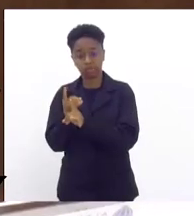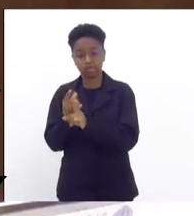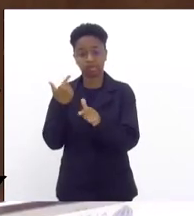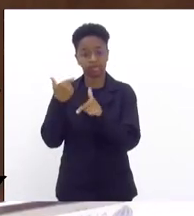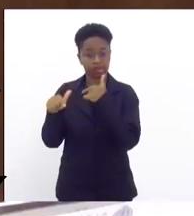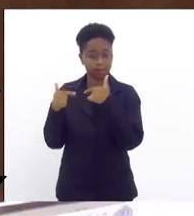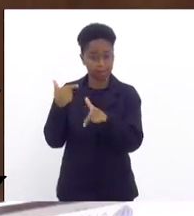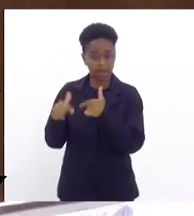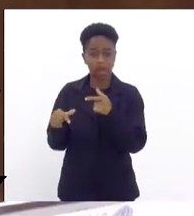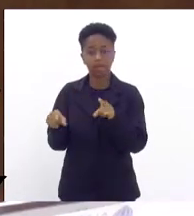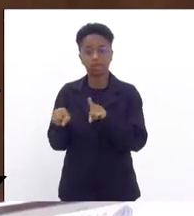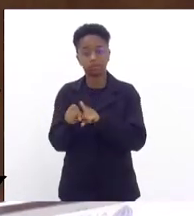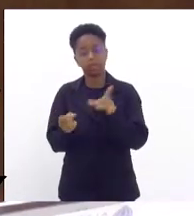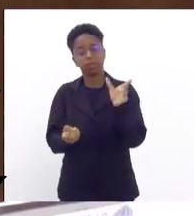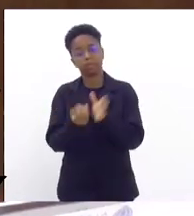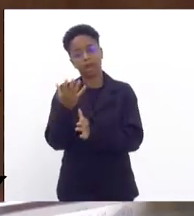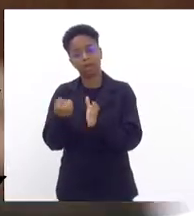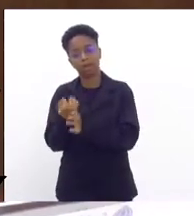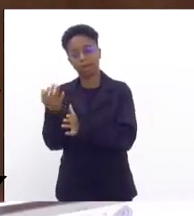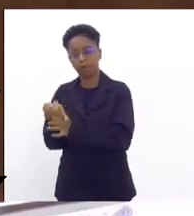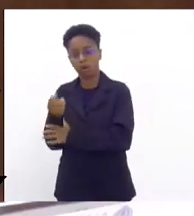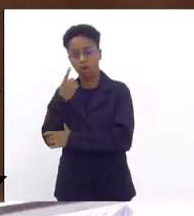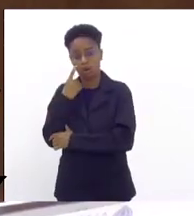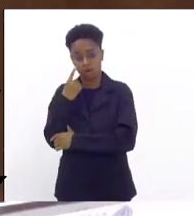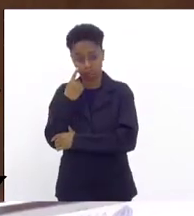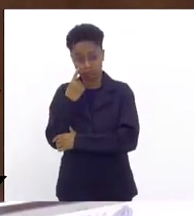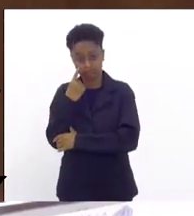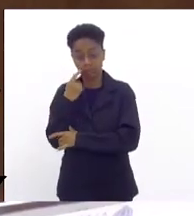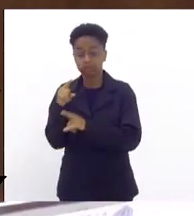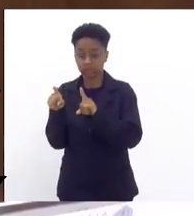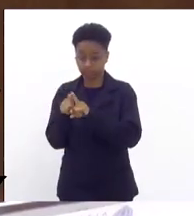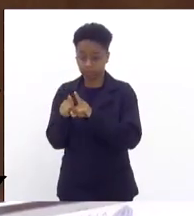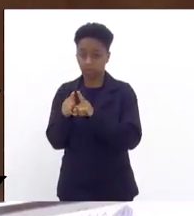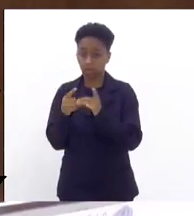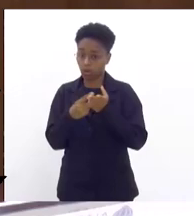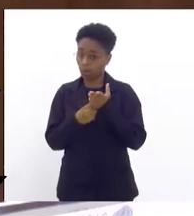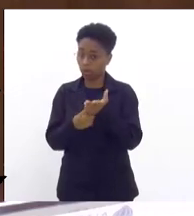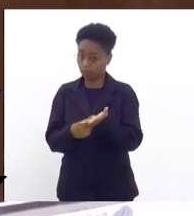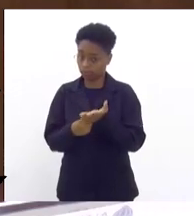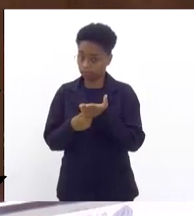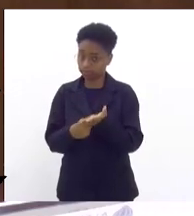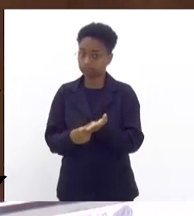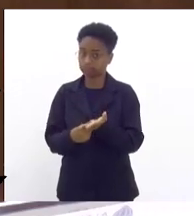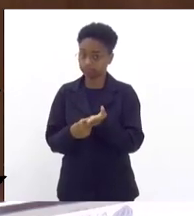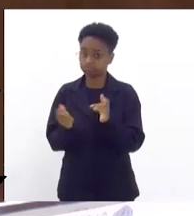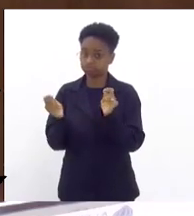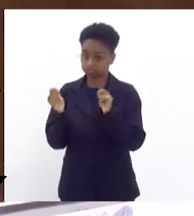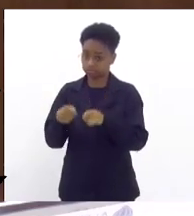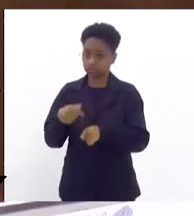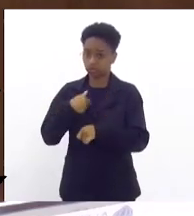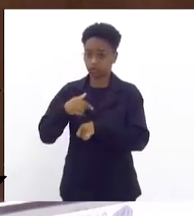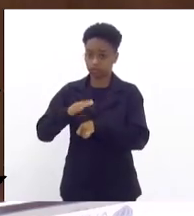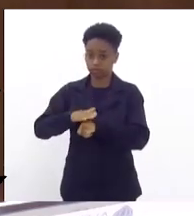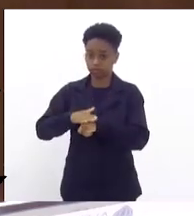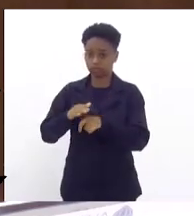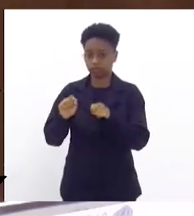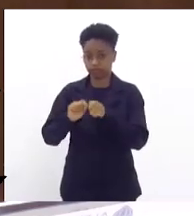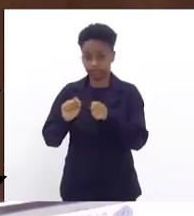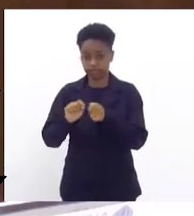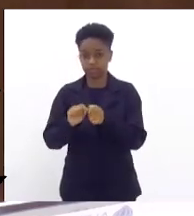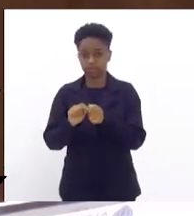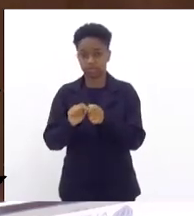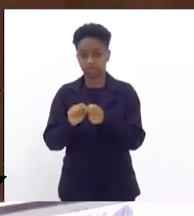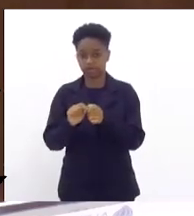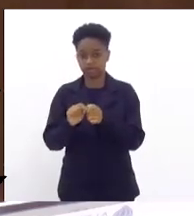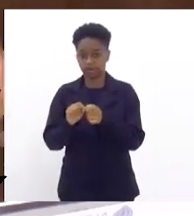empregabilidade, geração, olha, até comprometimento para eu poder fazer essa bancada,